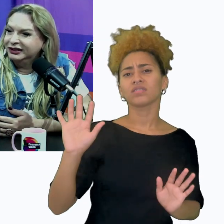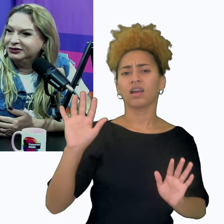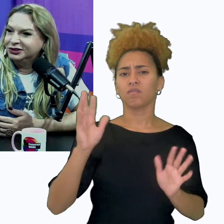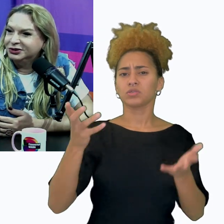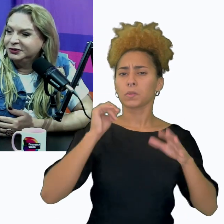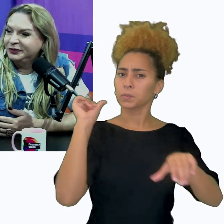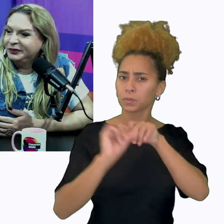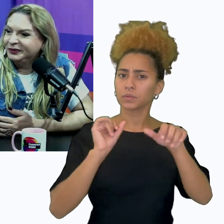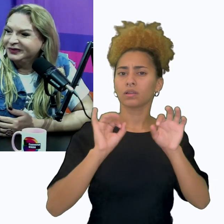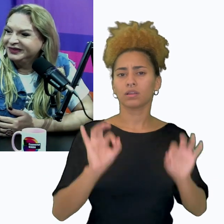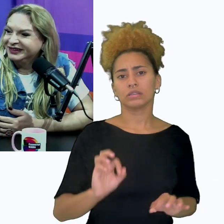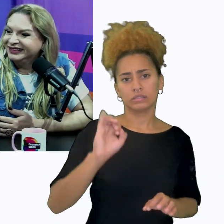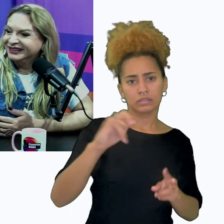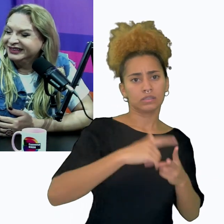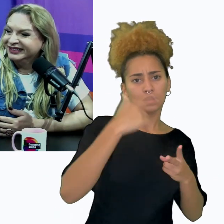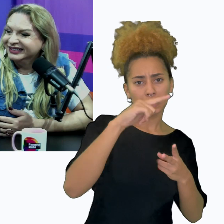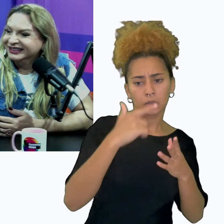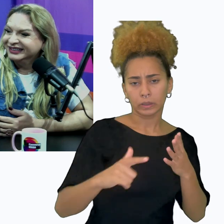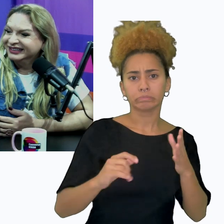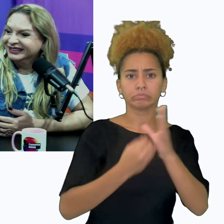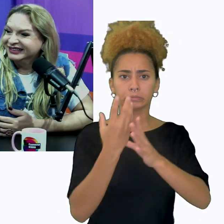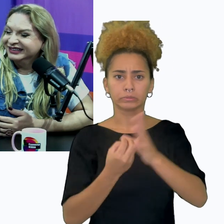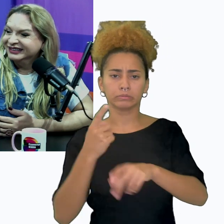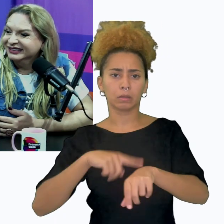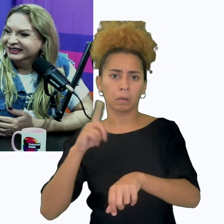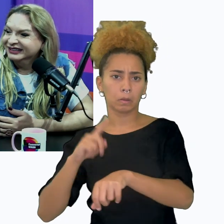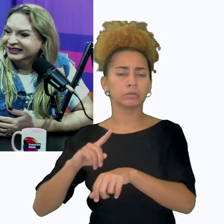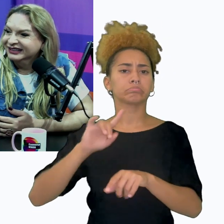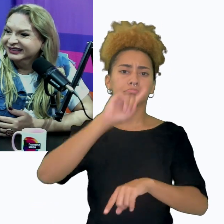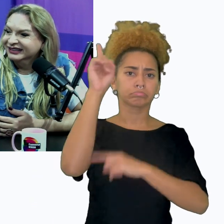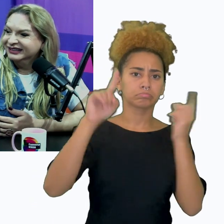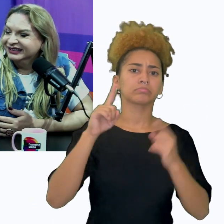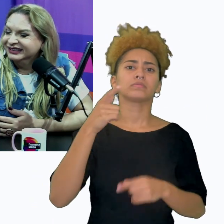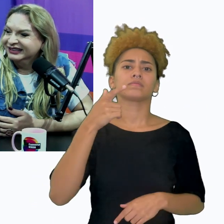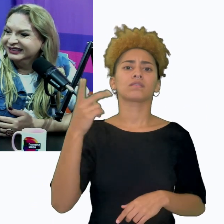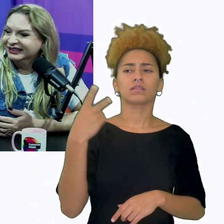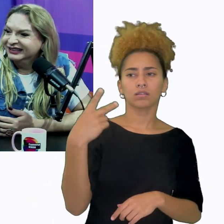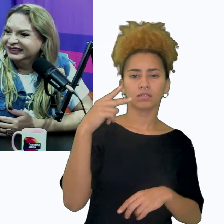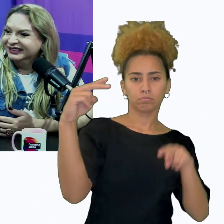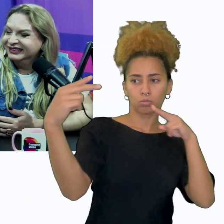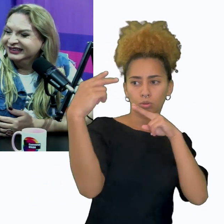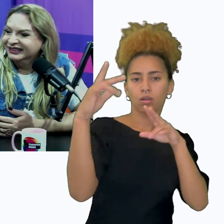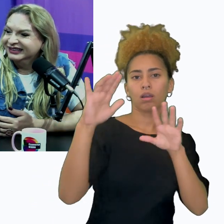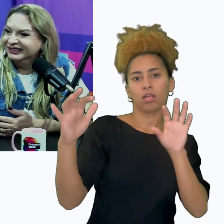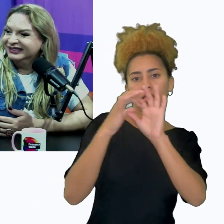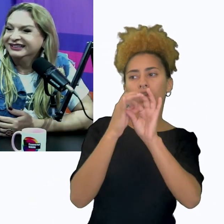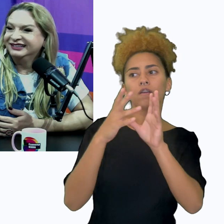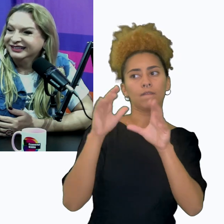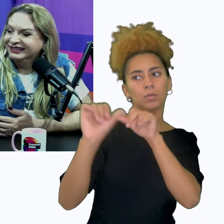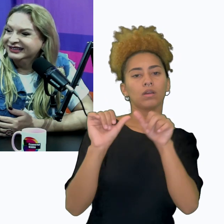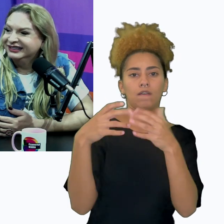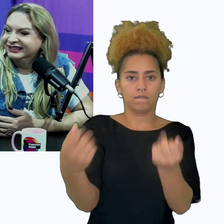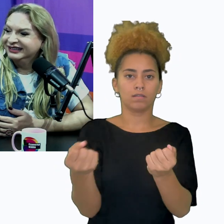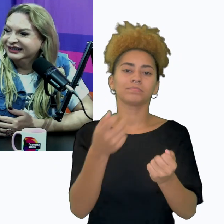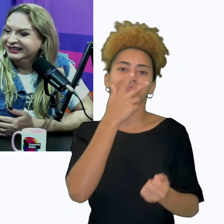mesma, né? Pra tu mudar tudo. Quando não tinha uma coisa, tinha outra. A gente criava na mesma hora. O Jackson tinha uma cabeça muito grande, uma sintonia, era no olhar.